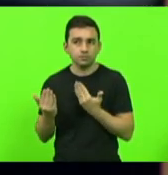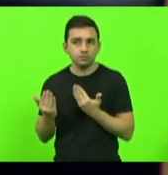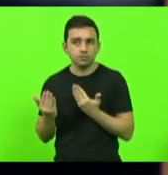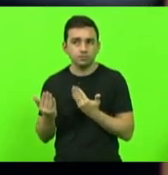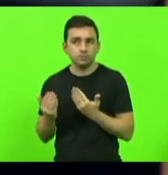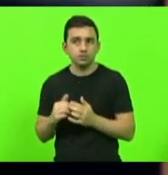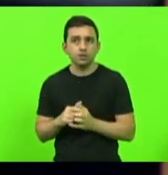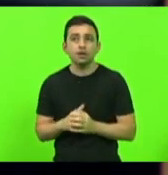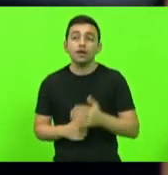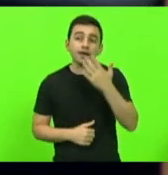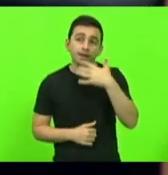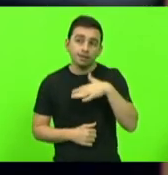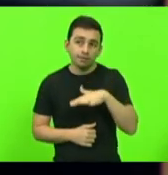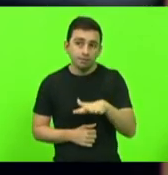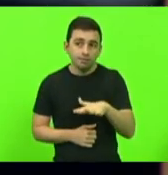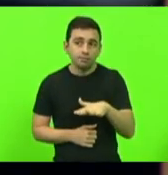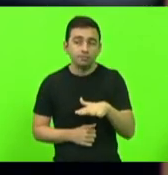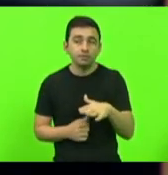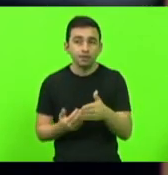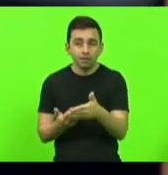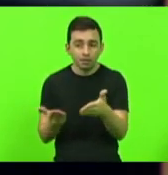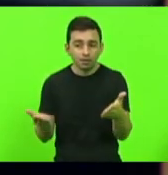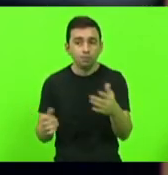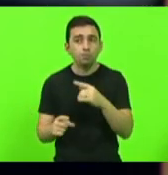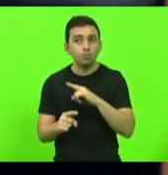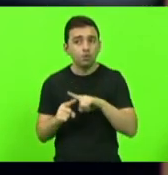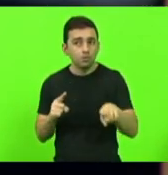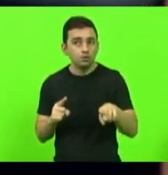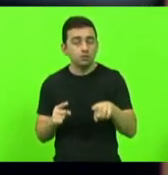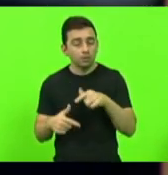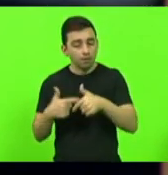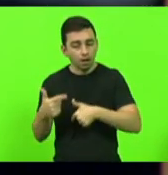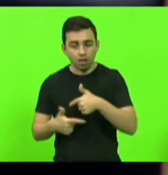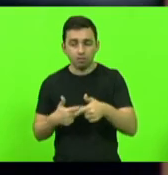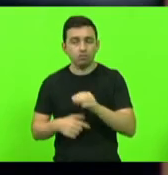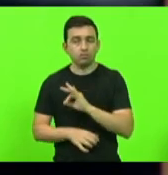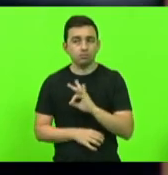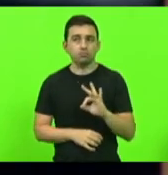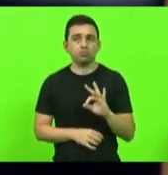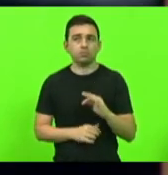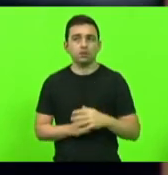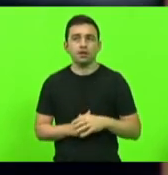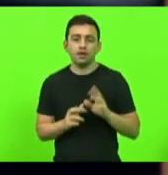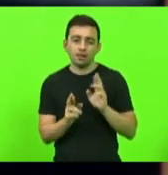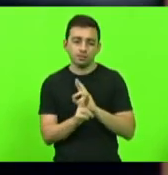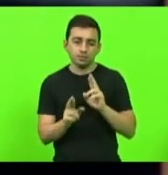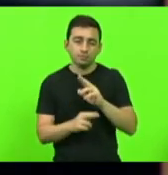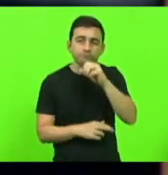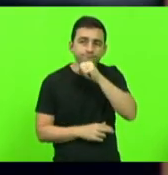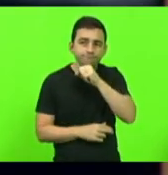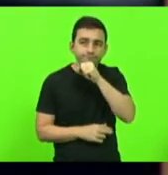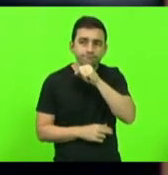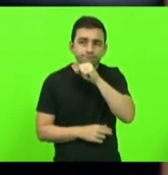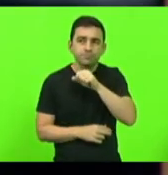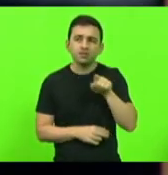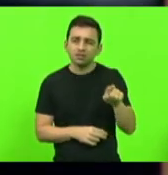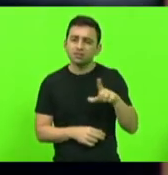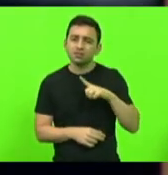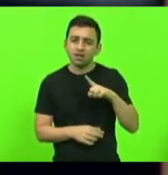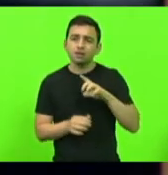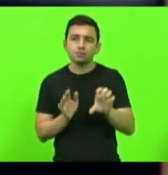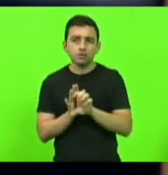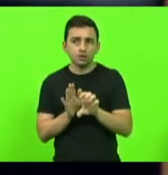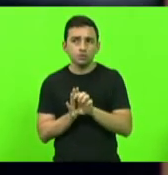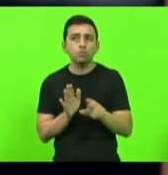que criança, no caso, tem a proibição de trabalhar. Em relação, por exemplo, ao idoso, já tem um Estatuto